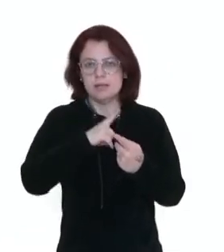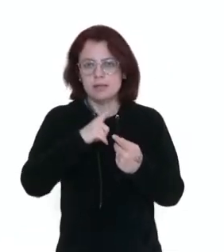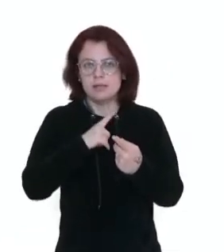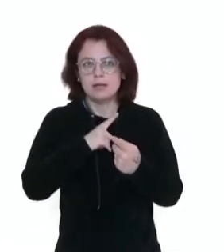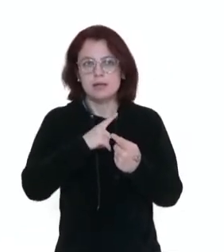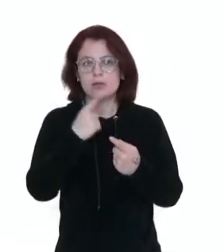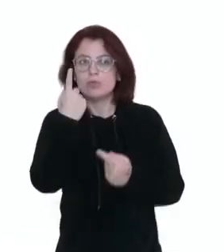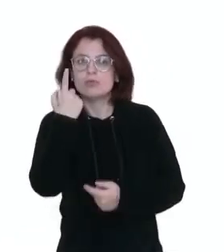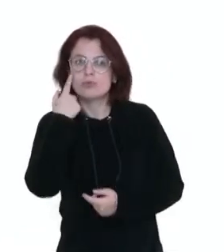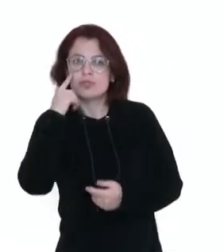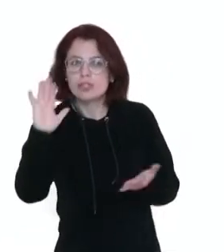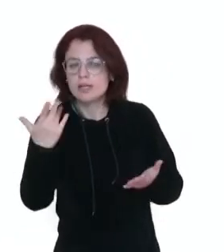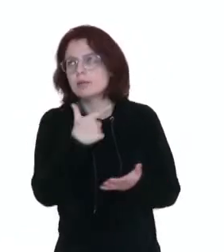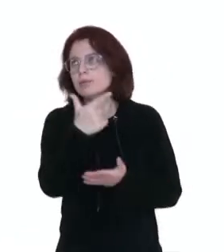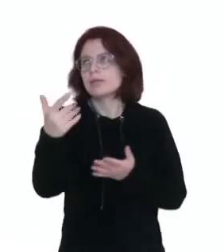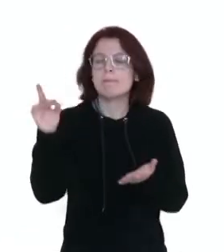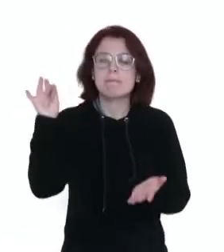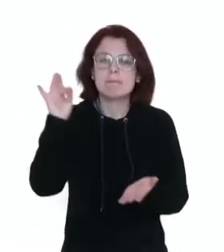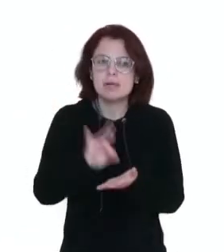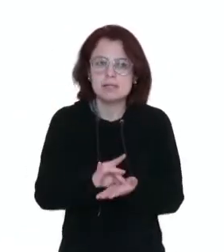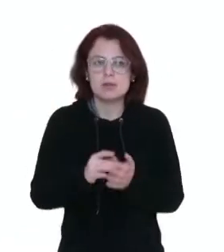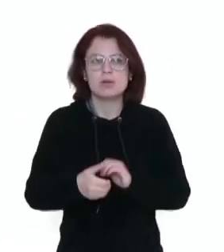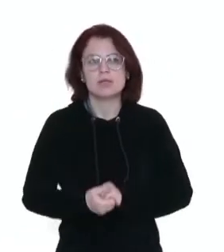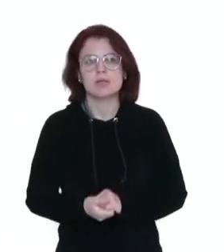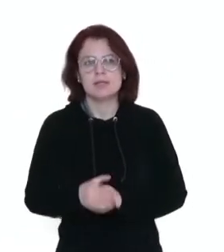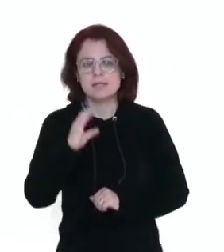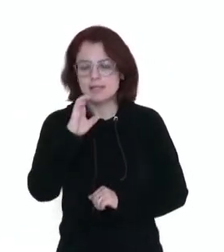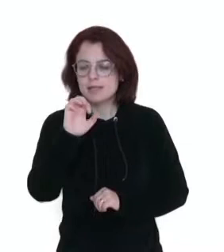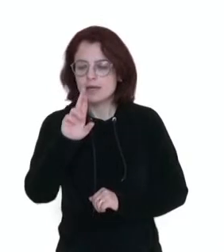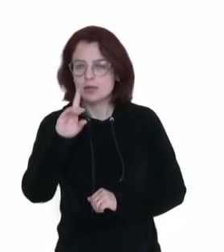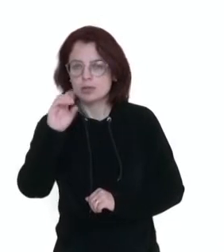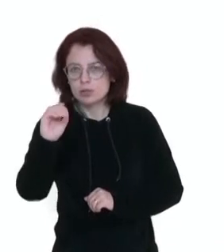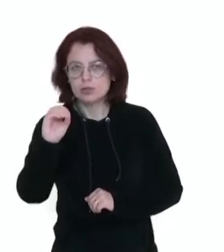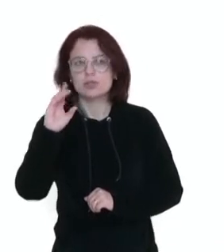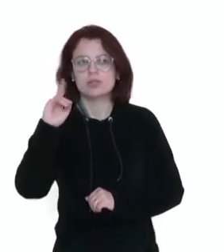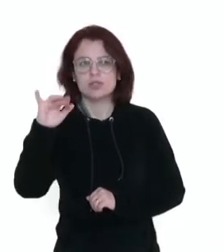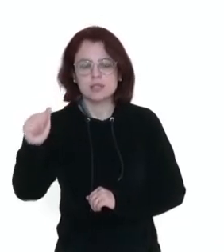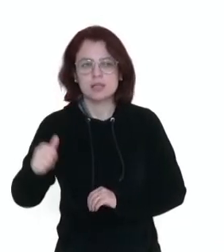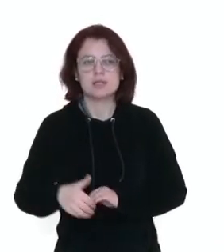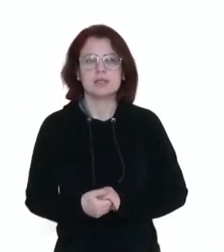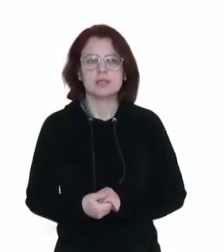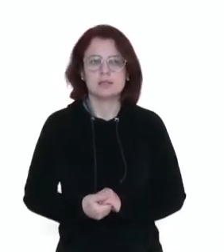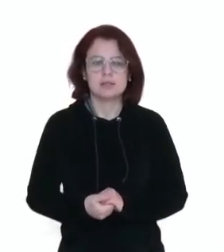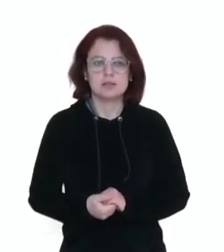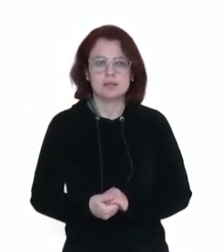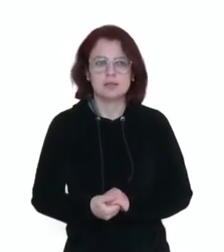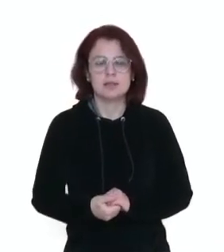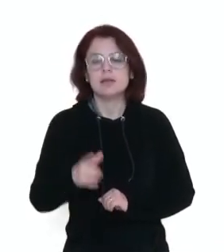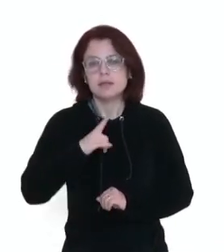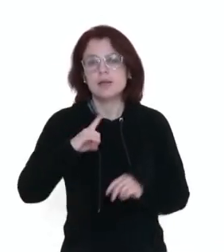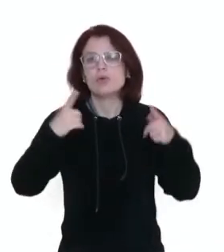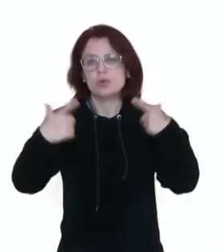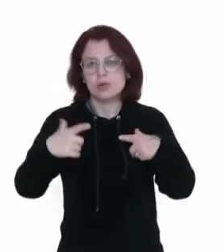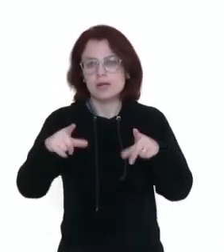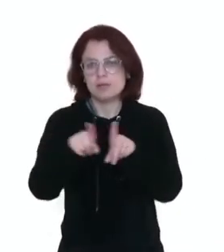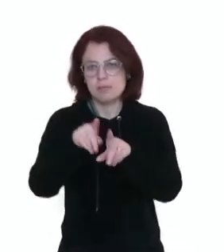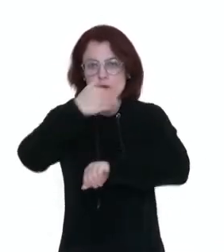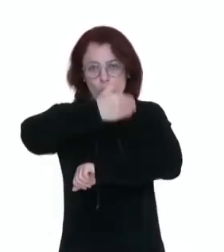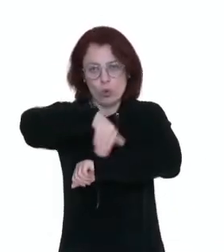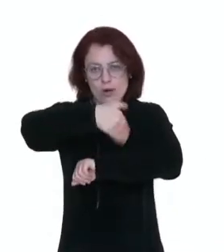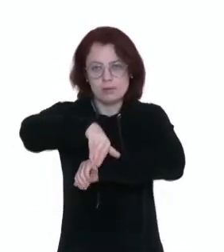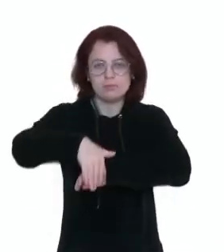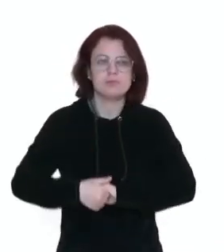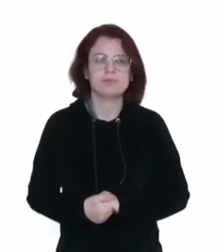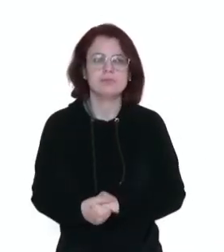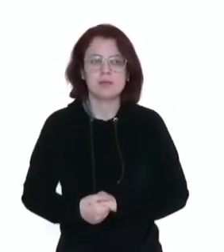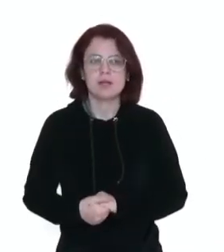dia, né, não é uma data precisa, já que se trata aqui, né, de um texto ficcional. O problema apresenta